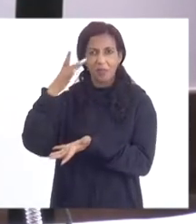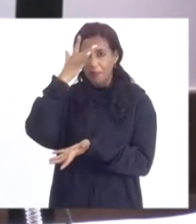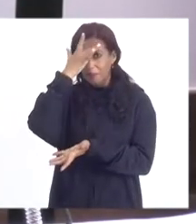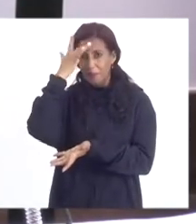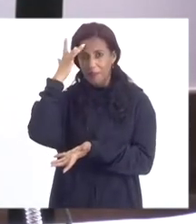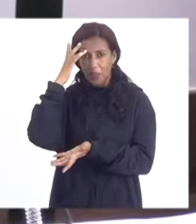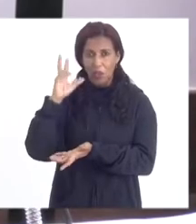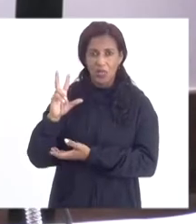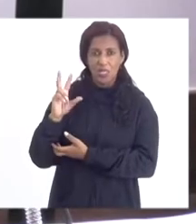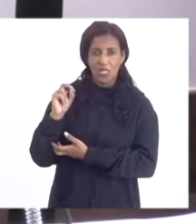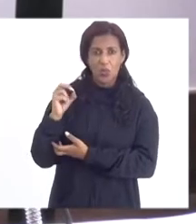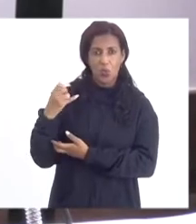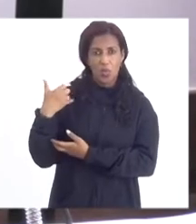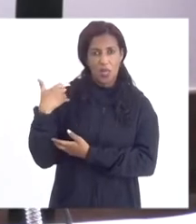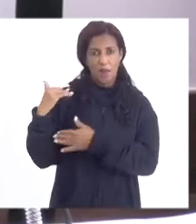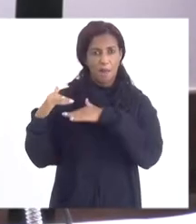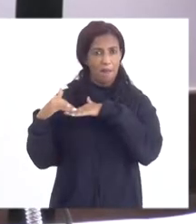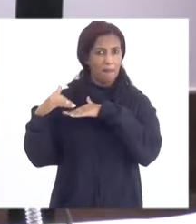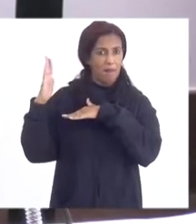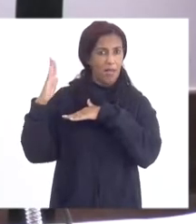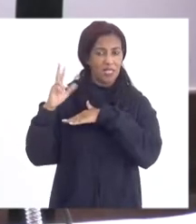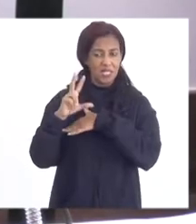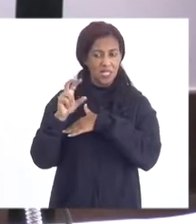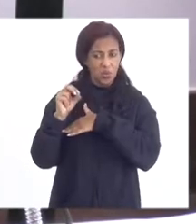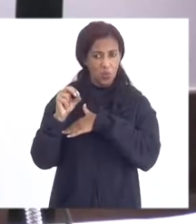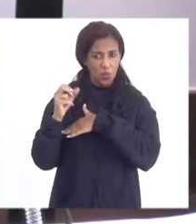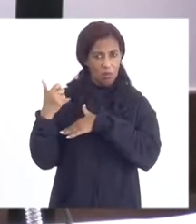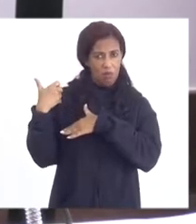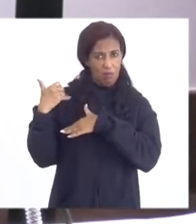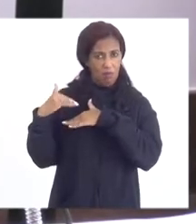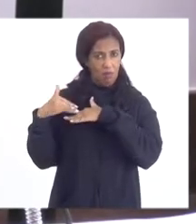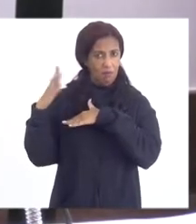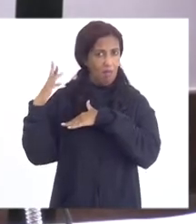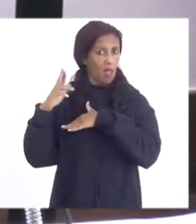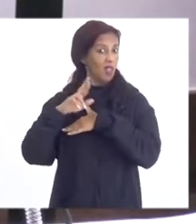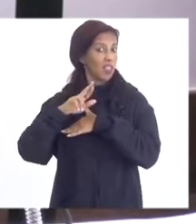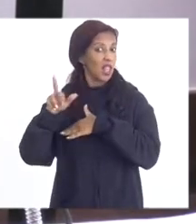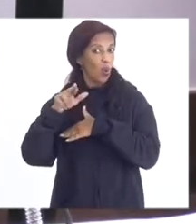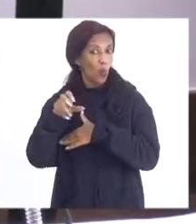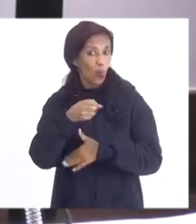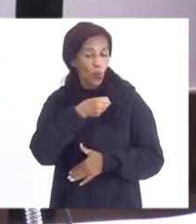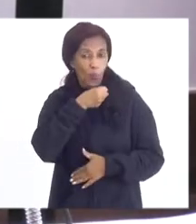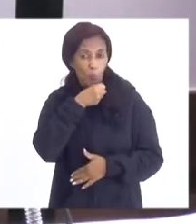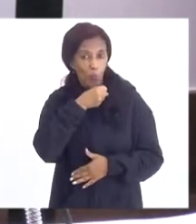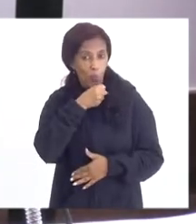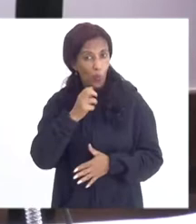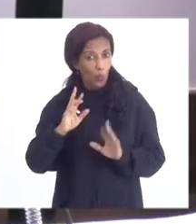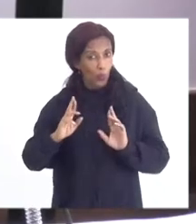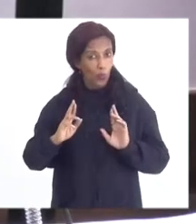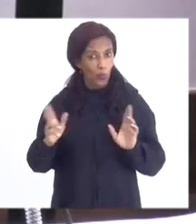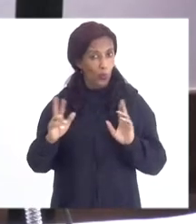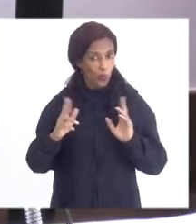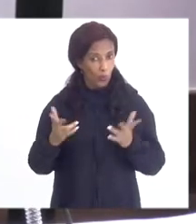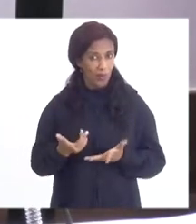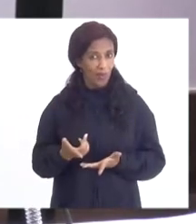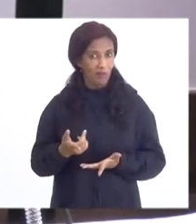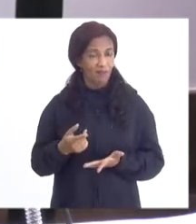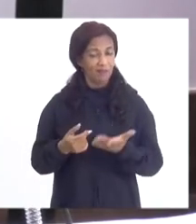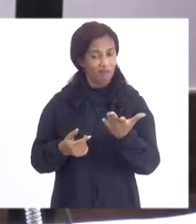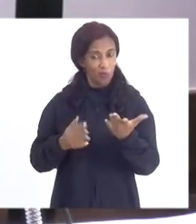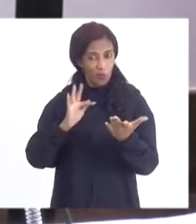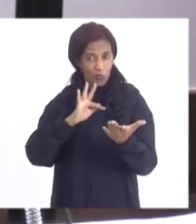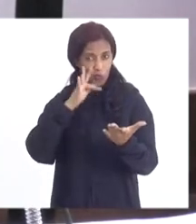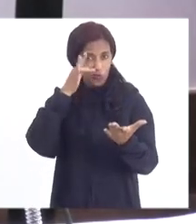com 50 anos ou mais. 50 anos ou mais não é idoso. O deputado Márcio Pacheco um dia terá